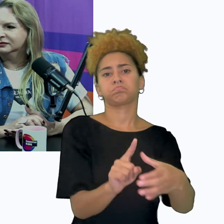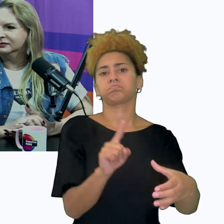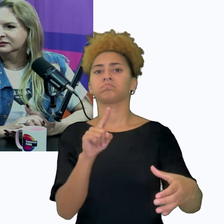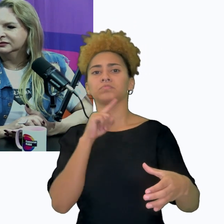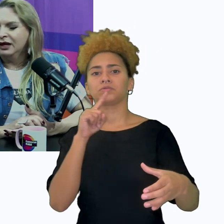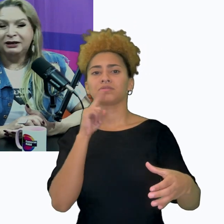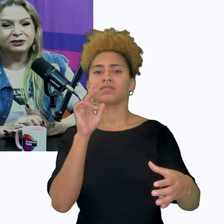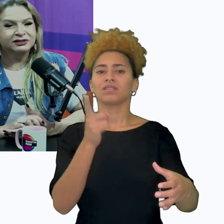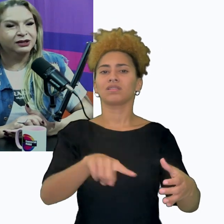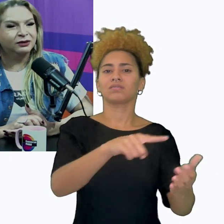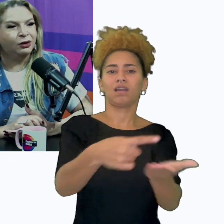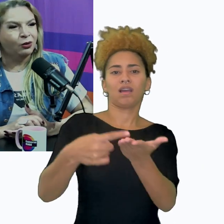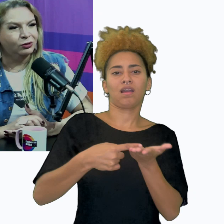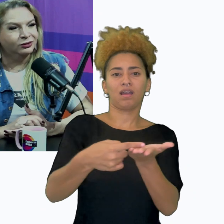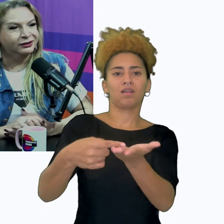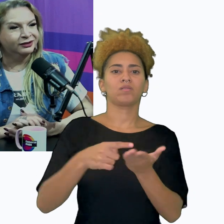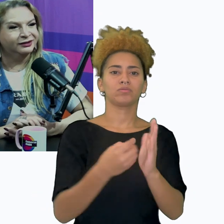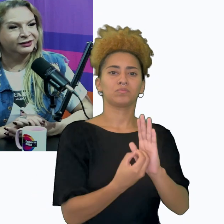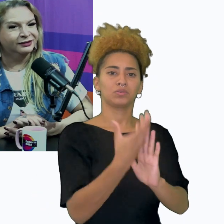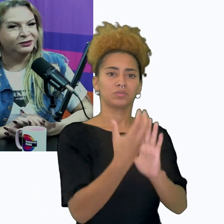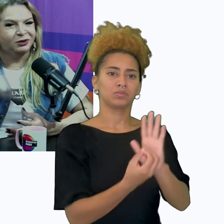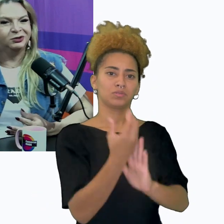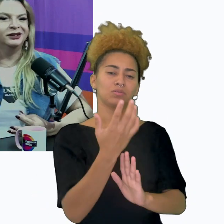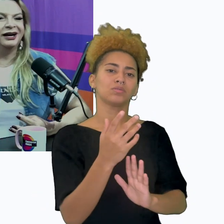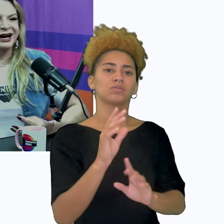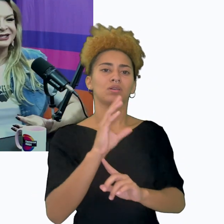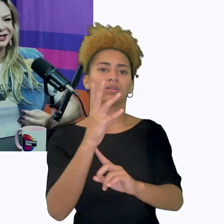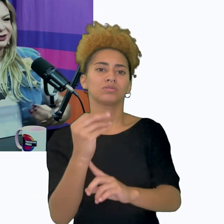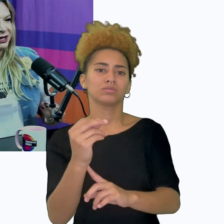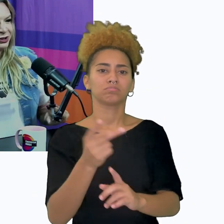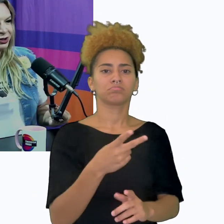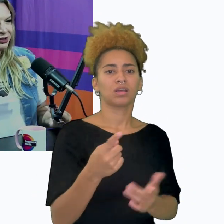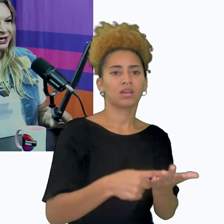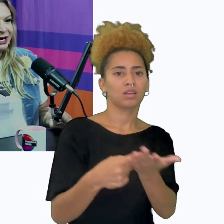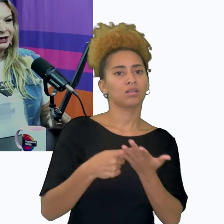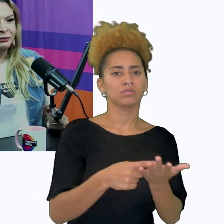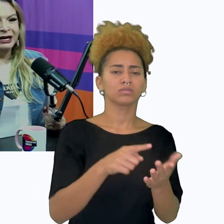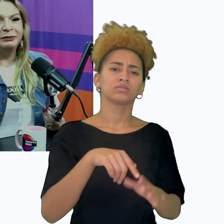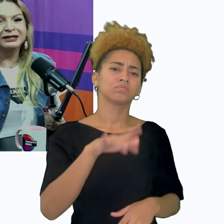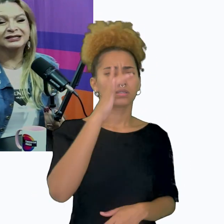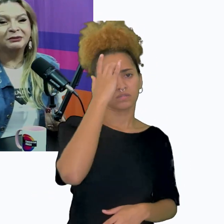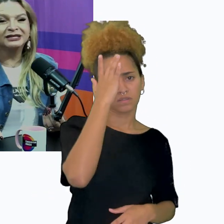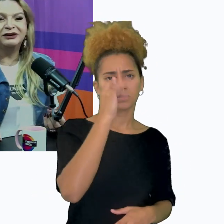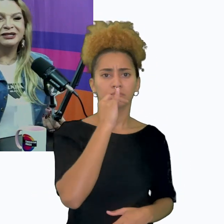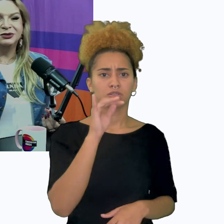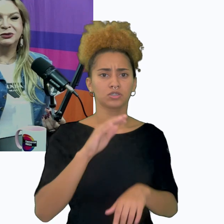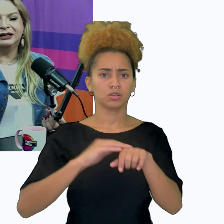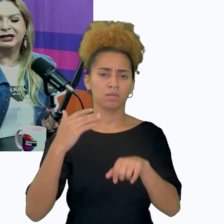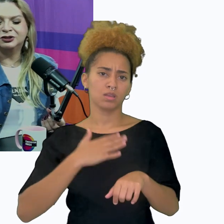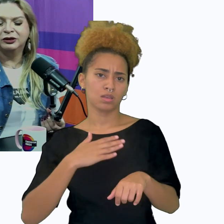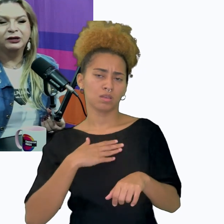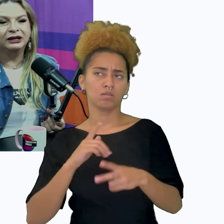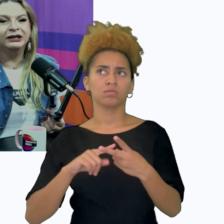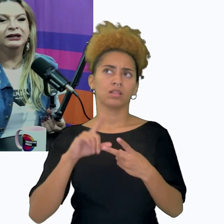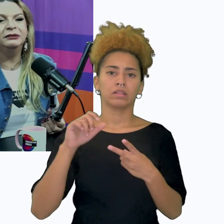mais nada que fazer. Parece um certo acordo entre o produtor da casa e os artistas, que para ele parece ser mais fácil contratar